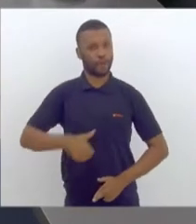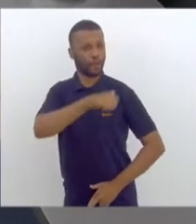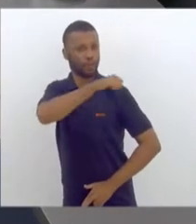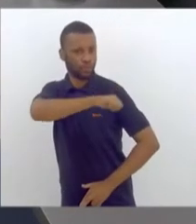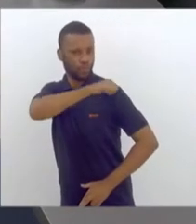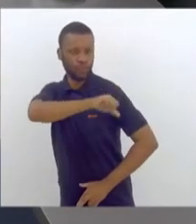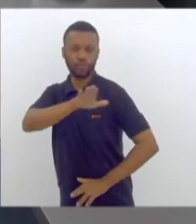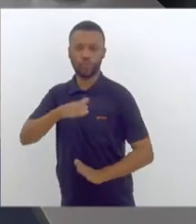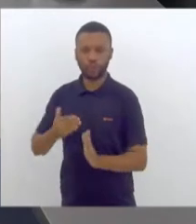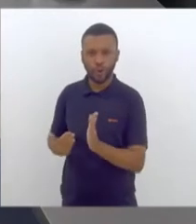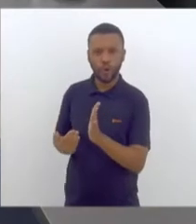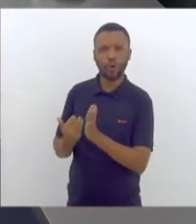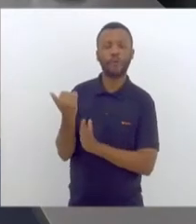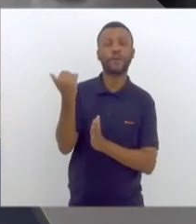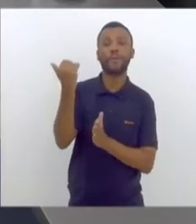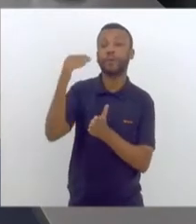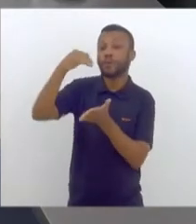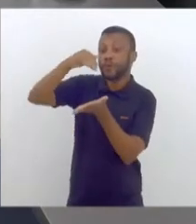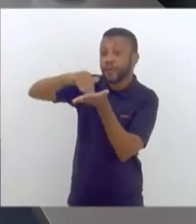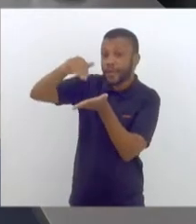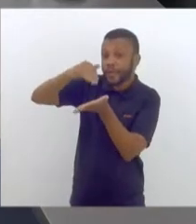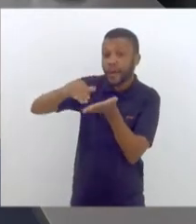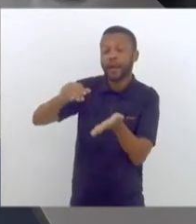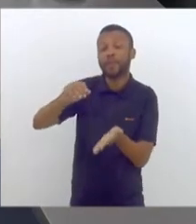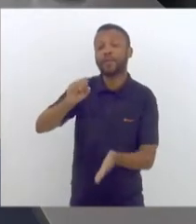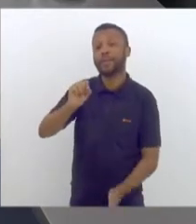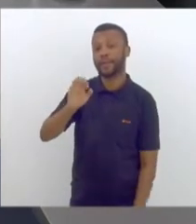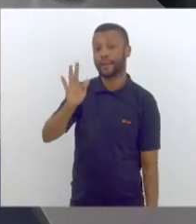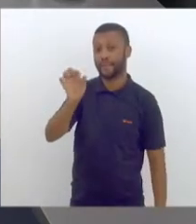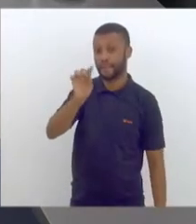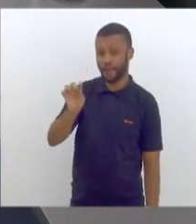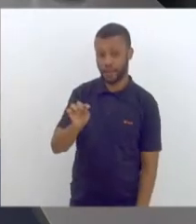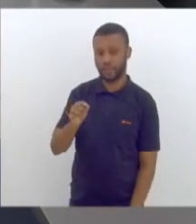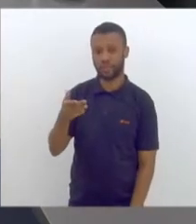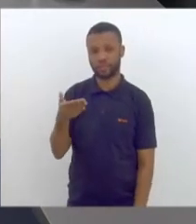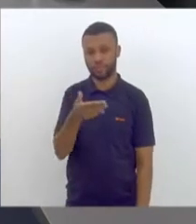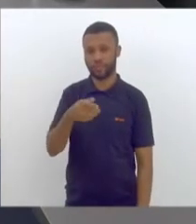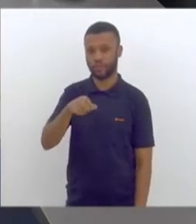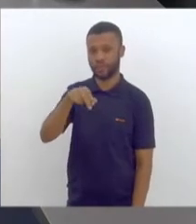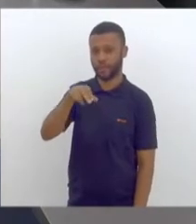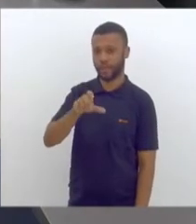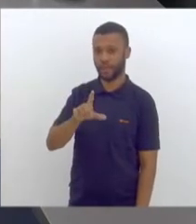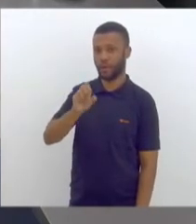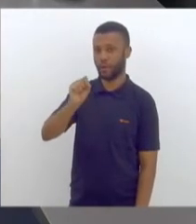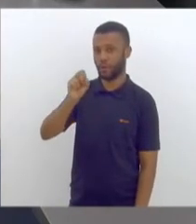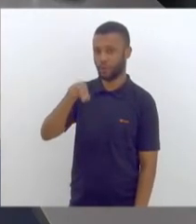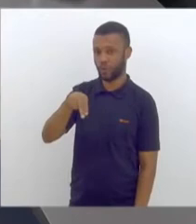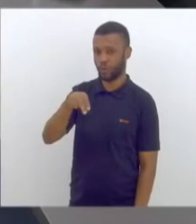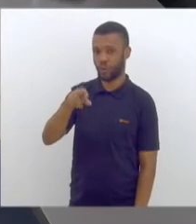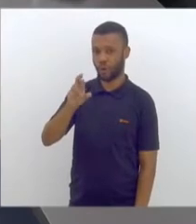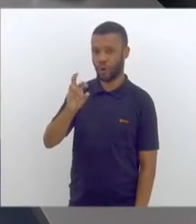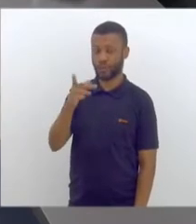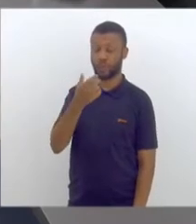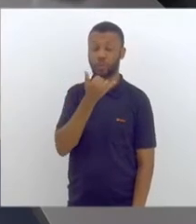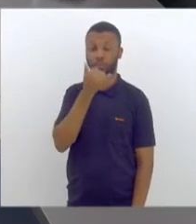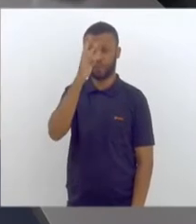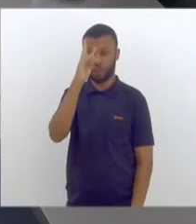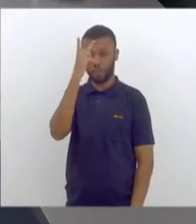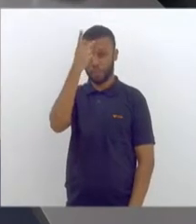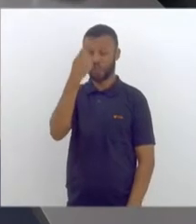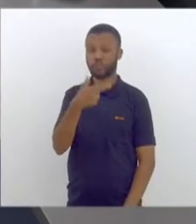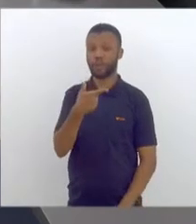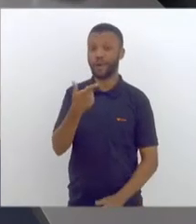começar pelo nosso secretário de fazenda Nelson Rocha de planejamento desculpe